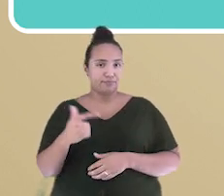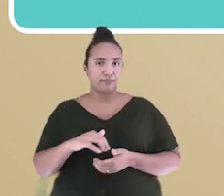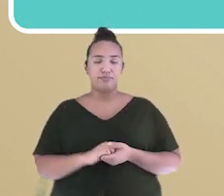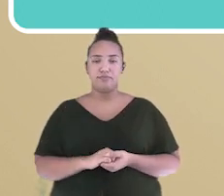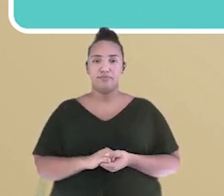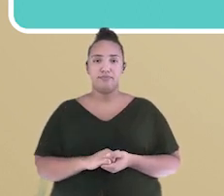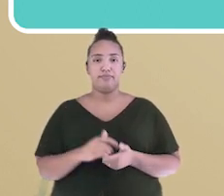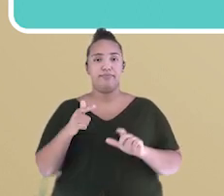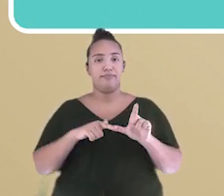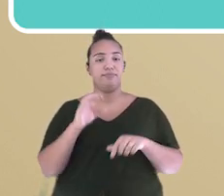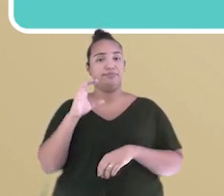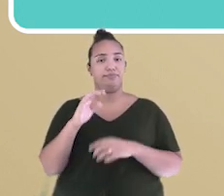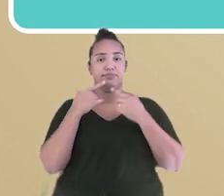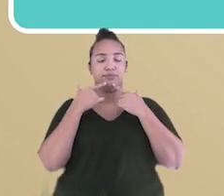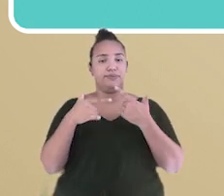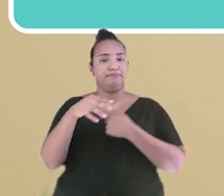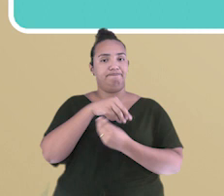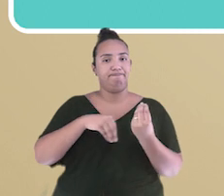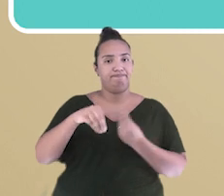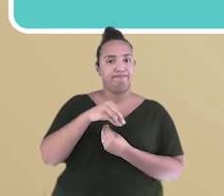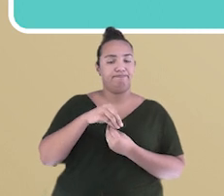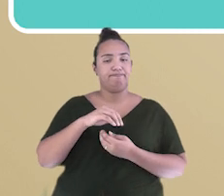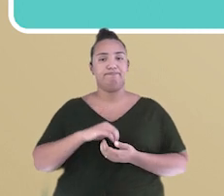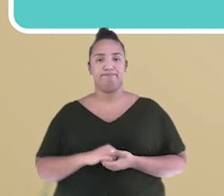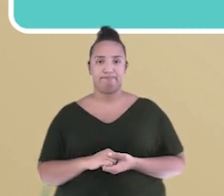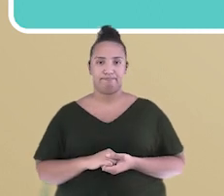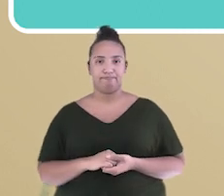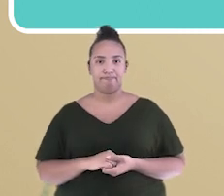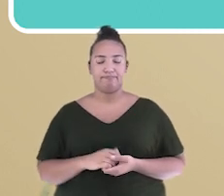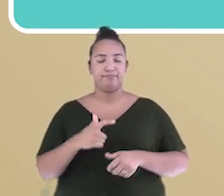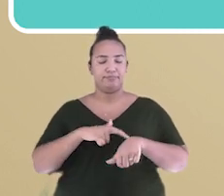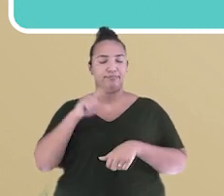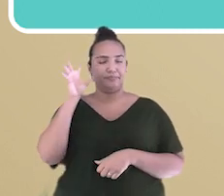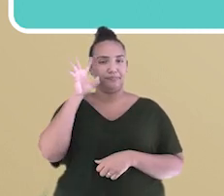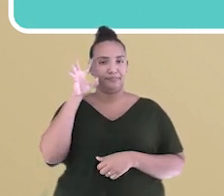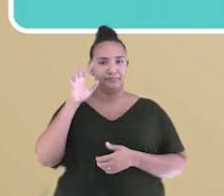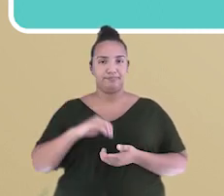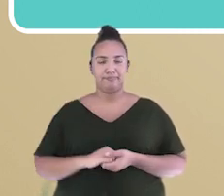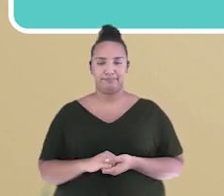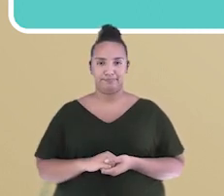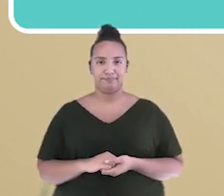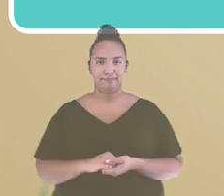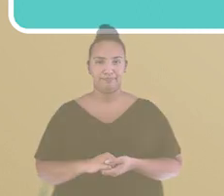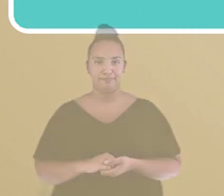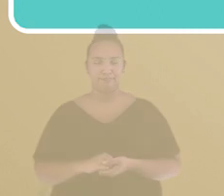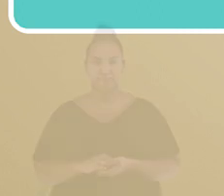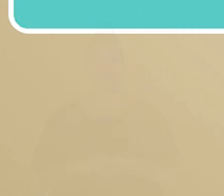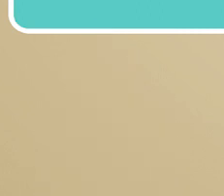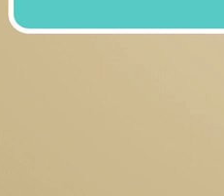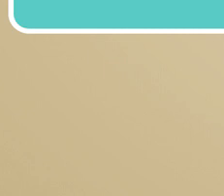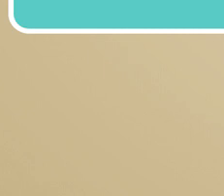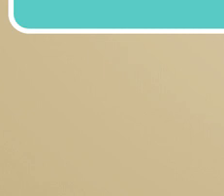linguagem não verbal? Letra C, linguagem mista ou híbrida? Um tempinho para você pensar.